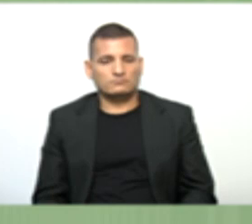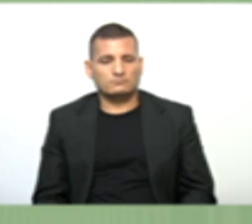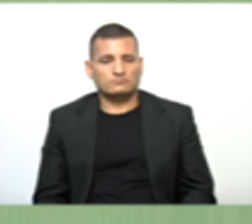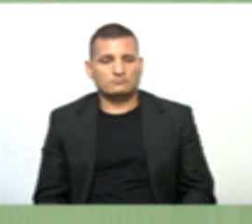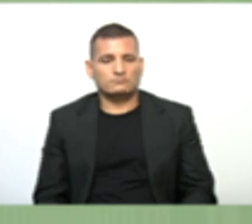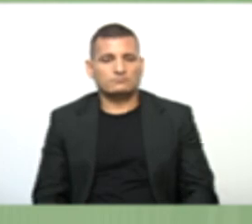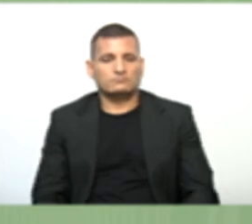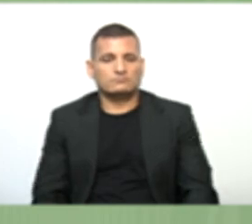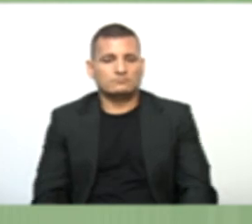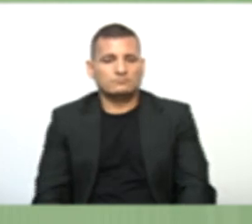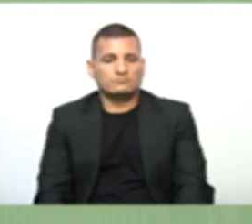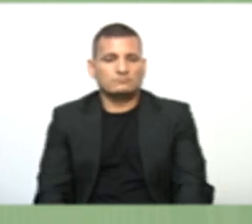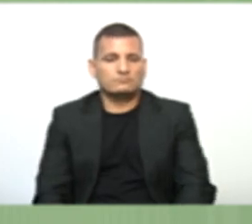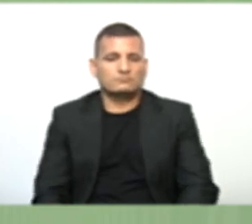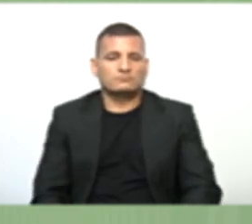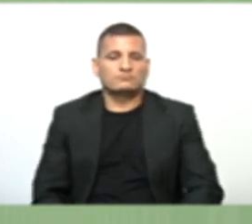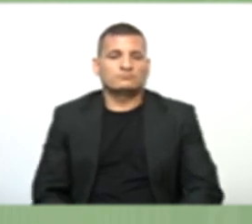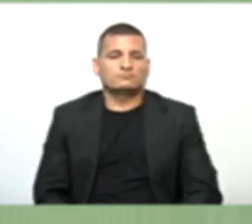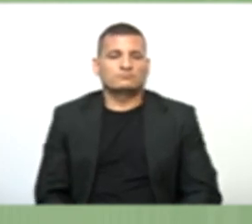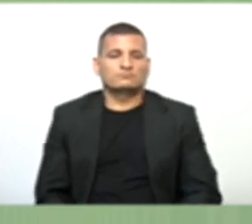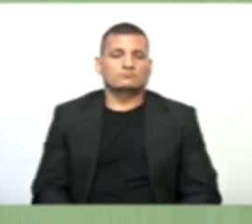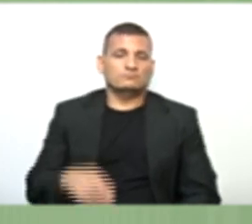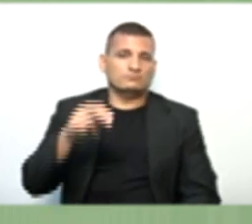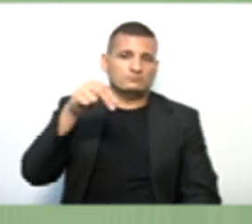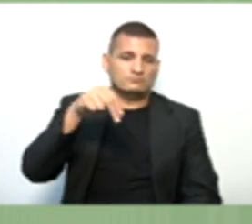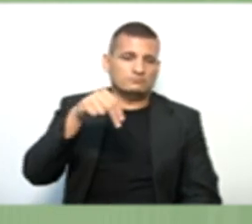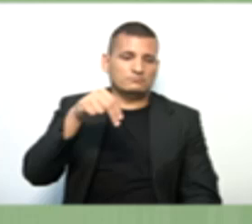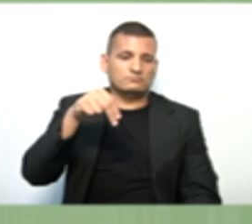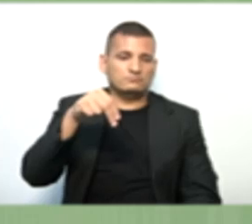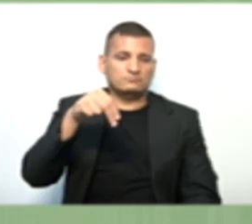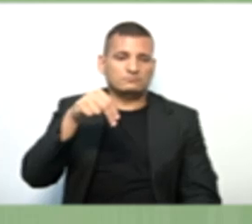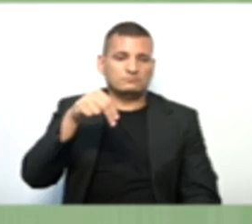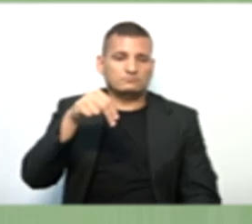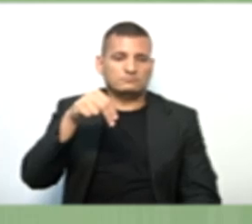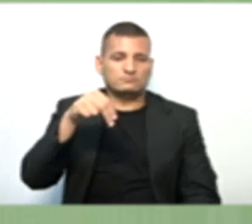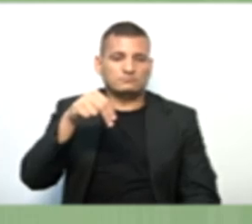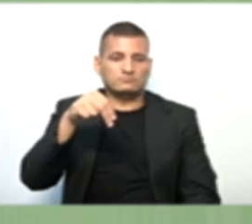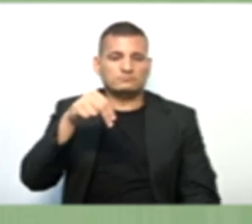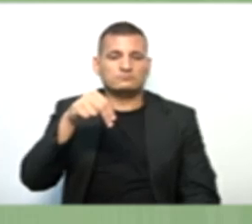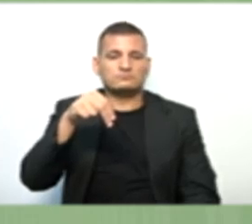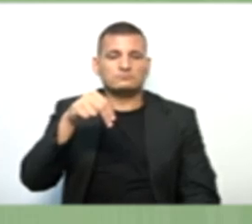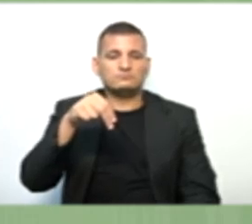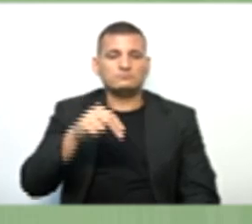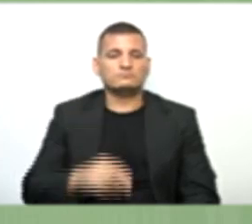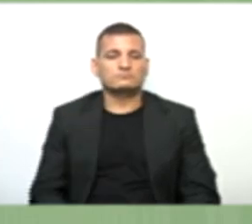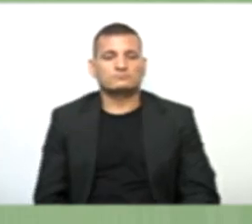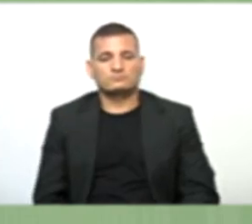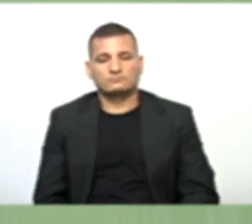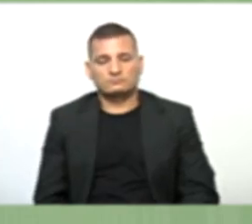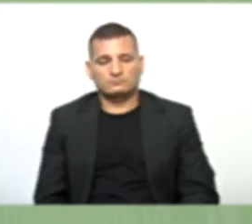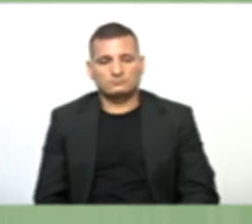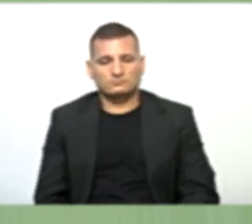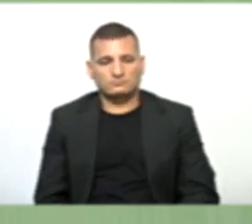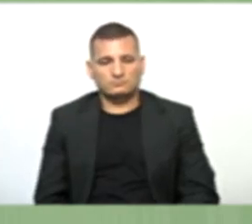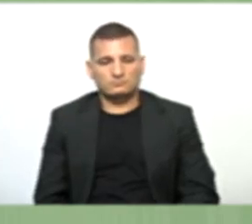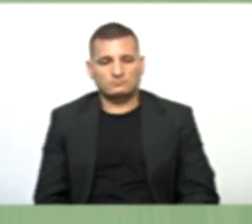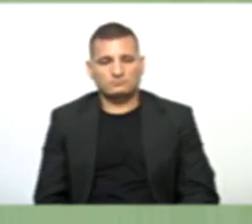um bocado aqui. Então, aqui é n, ó. Se n é maior que zero, então print